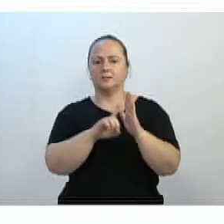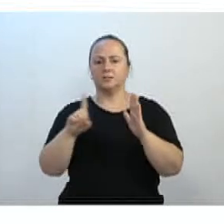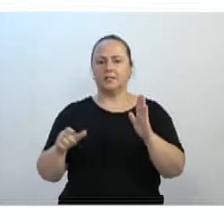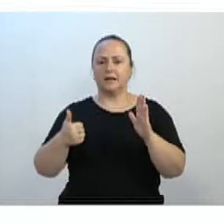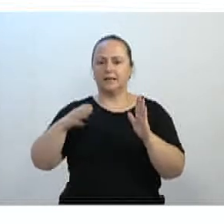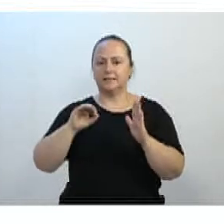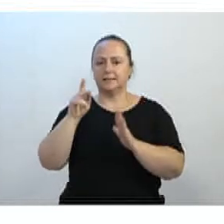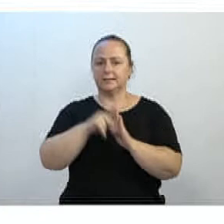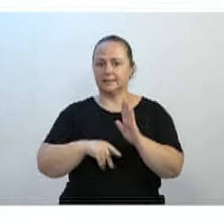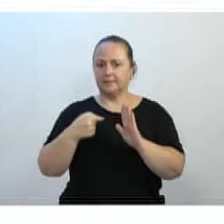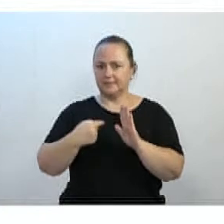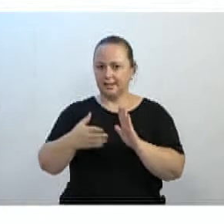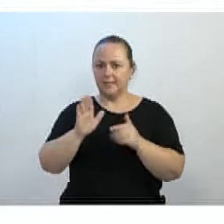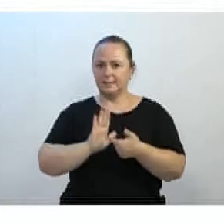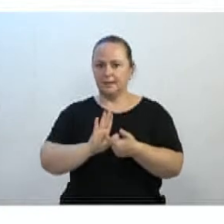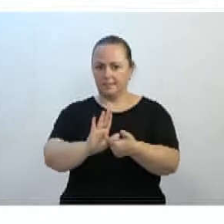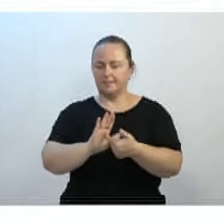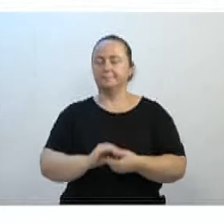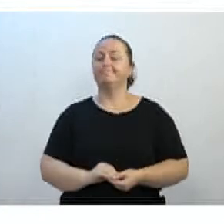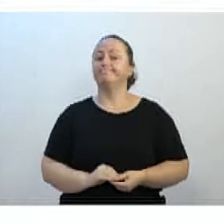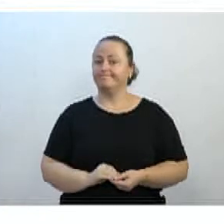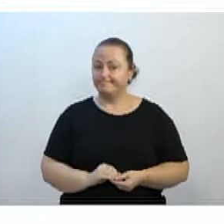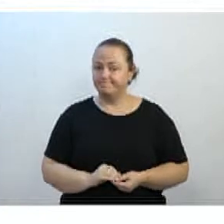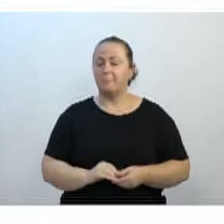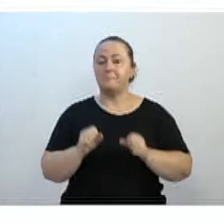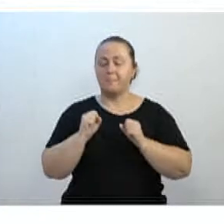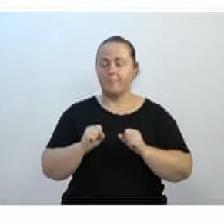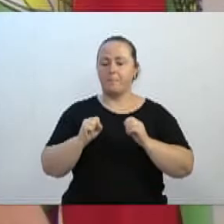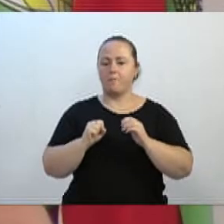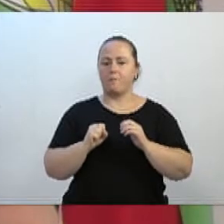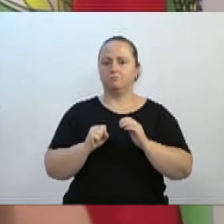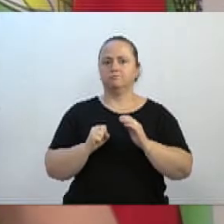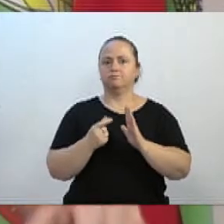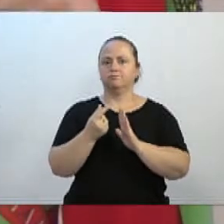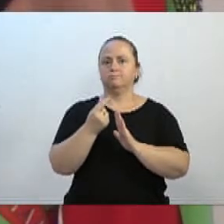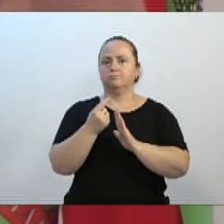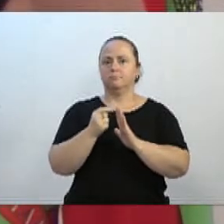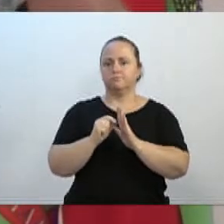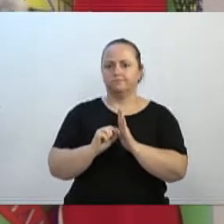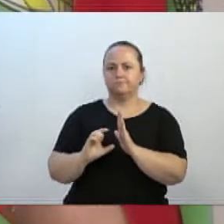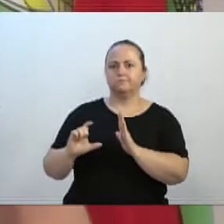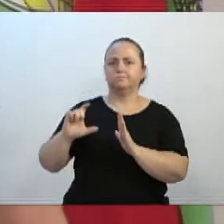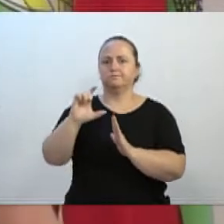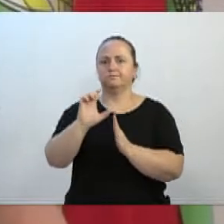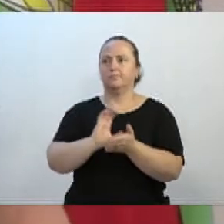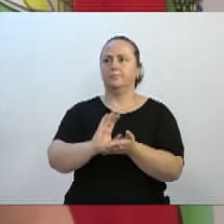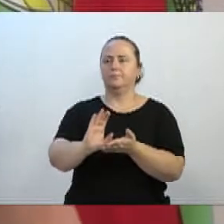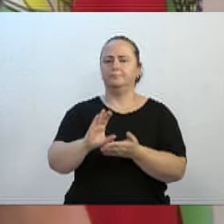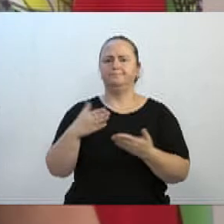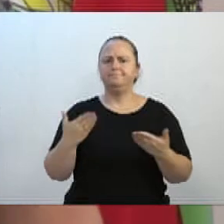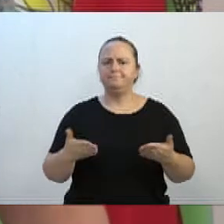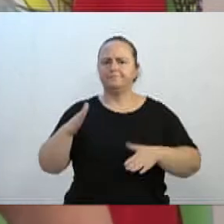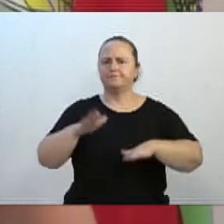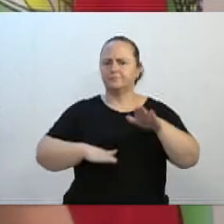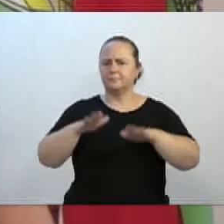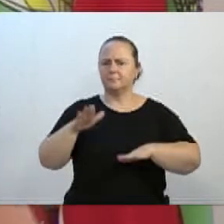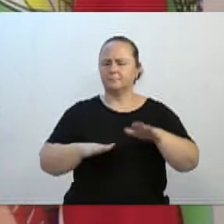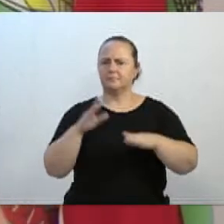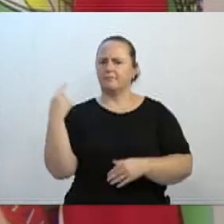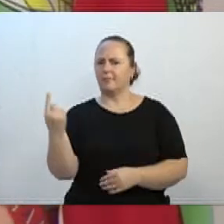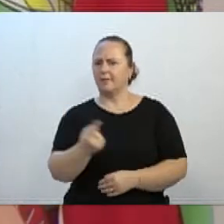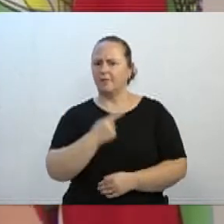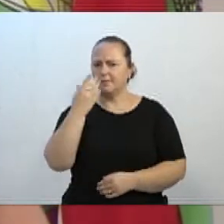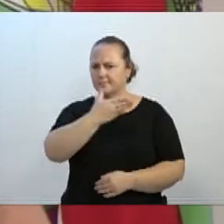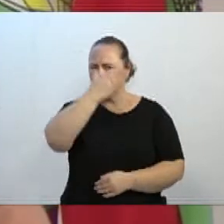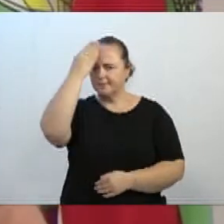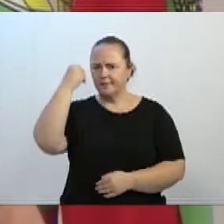esse recurso aumente muito e talvez o deputado Gilson Marques, que é muitas vezes esquecido, empenhe o dobro de orçamento